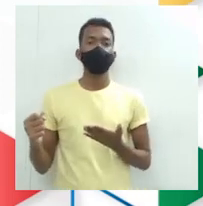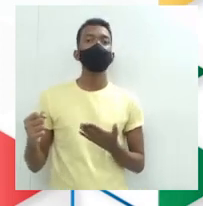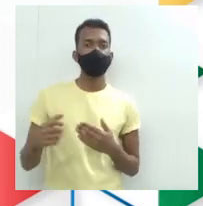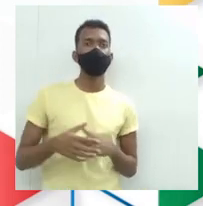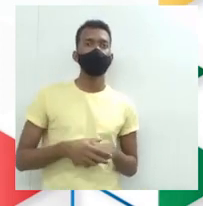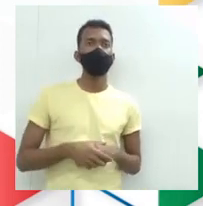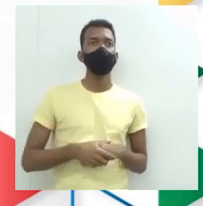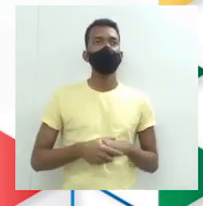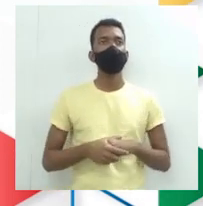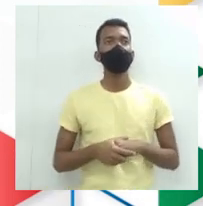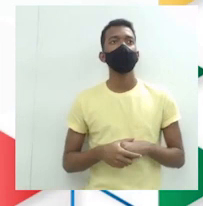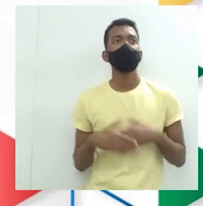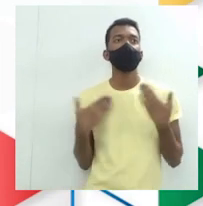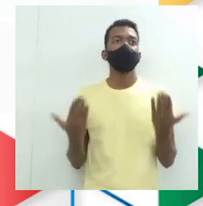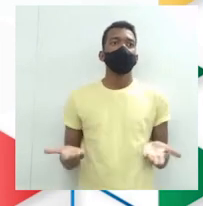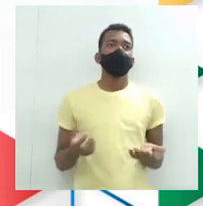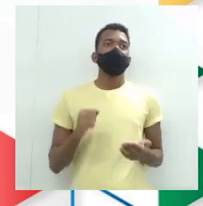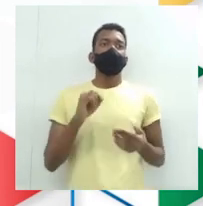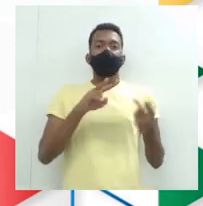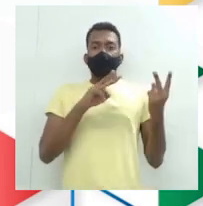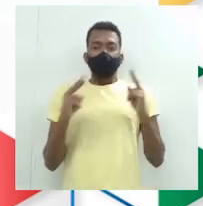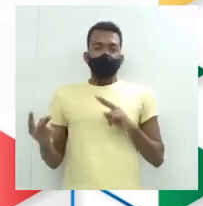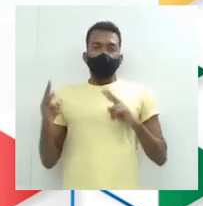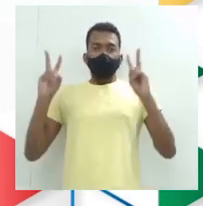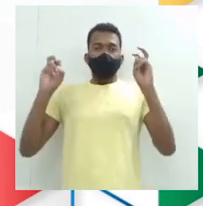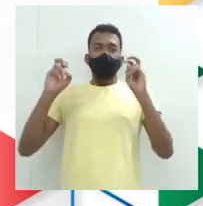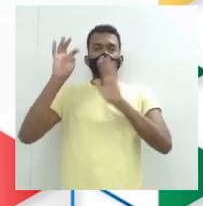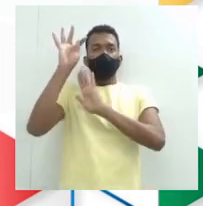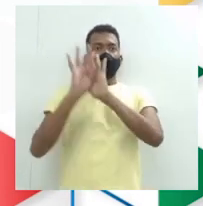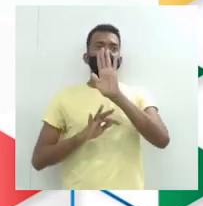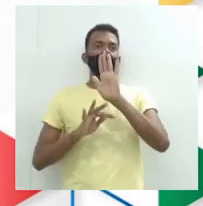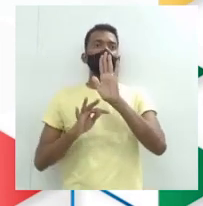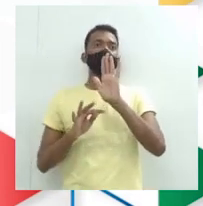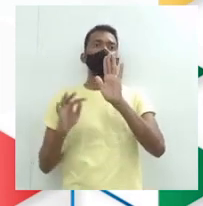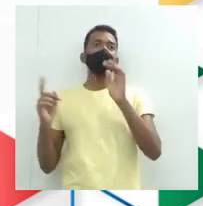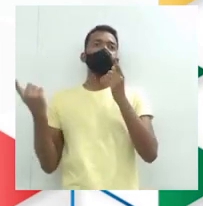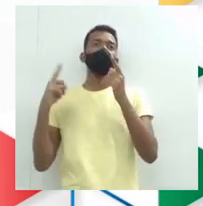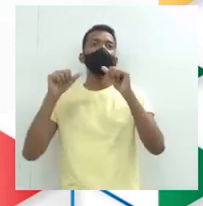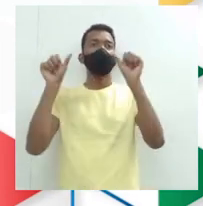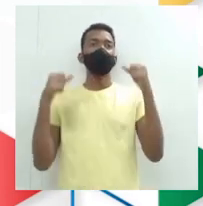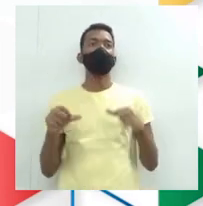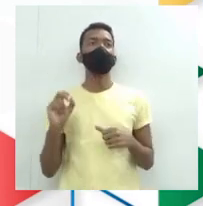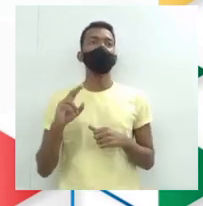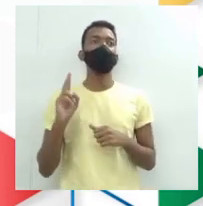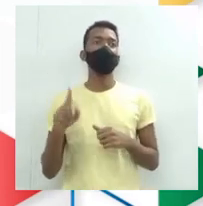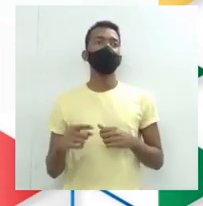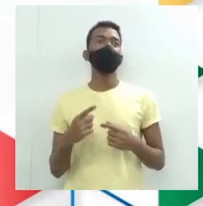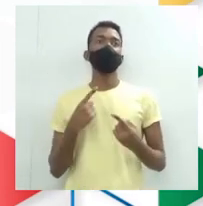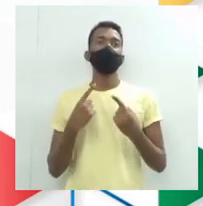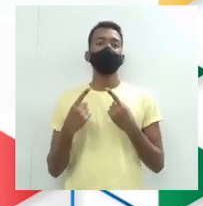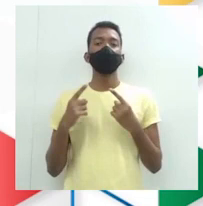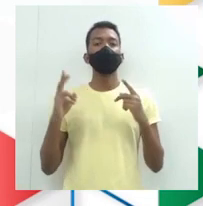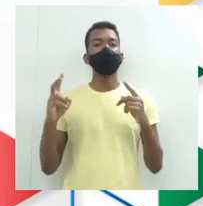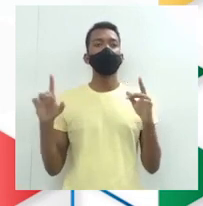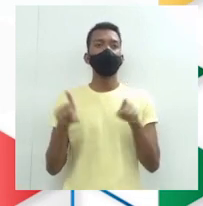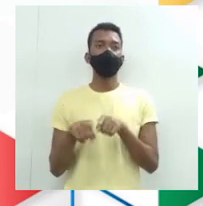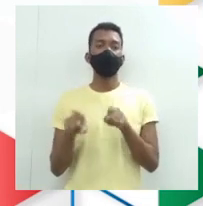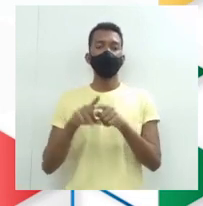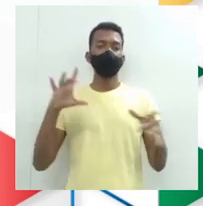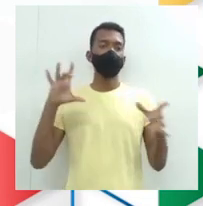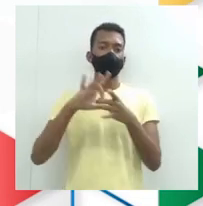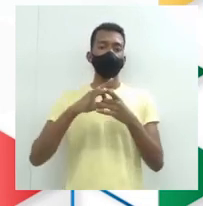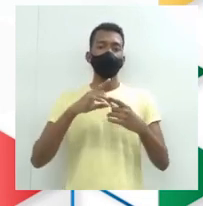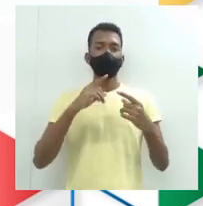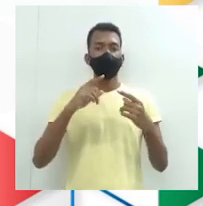peça ajuda. Então, se a gente for transferir essas palavras aí para o nosso cartaz, dialogando com o que a imagem ela